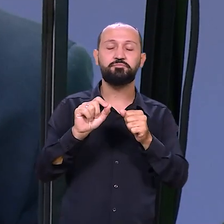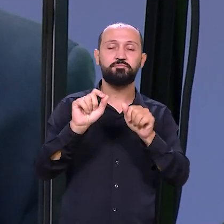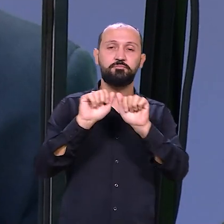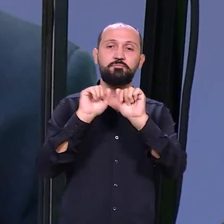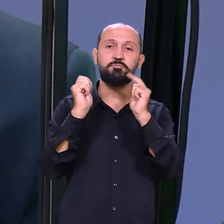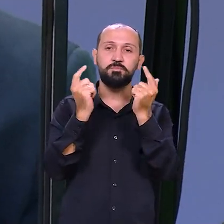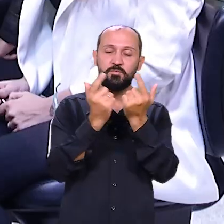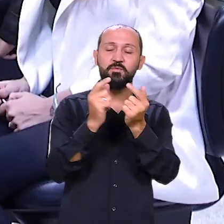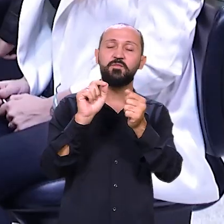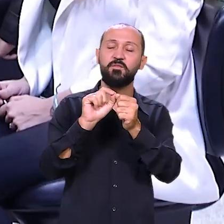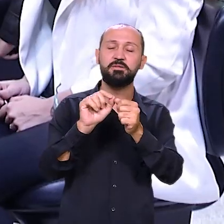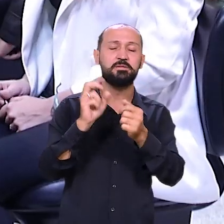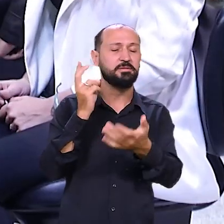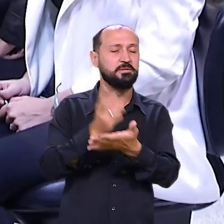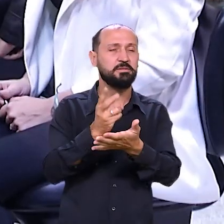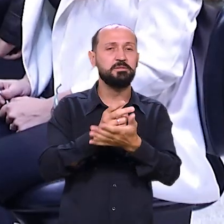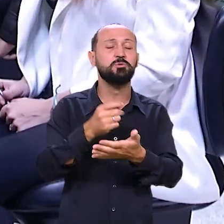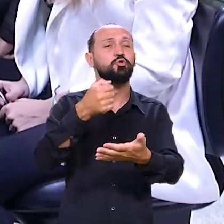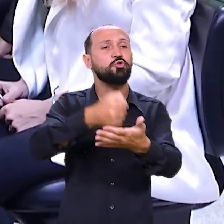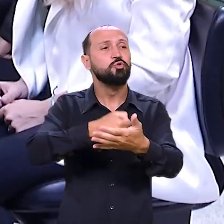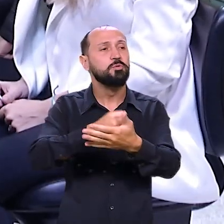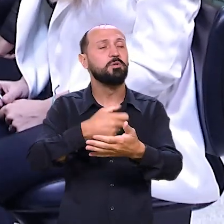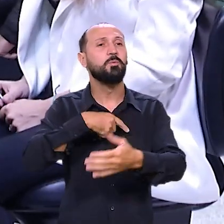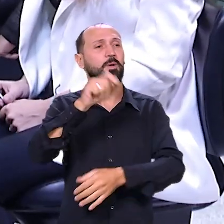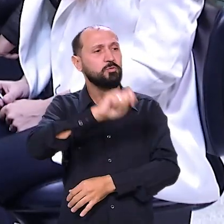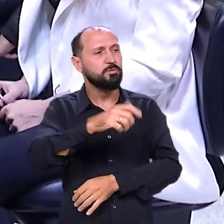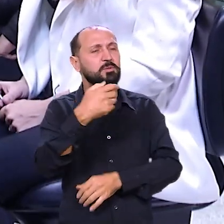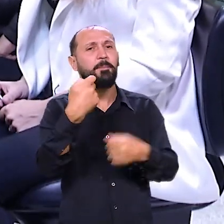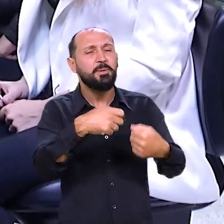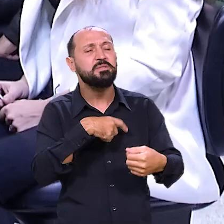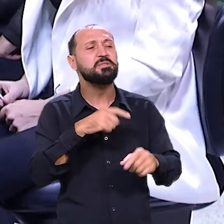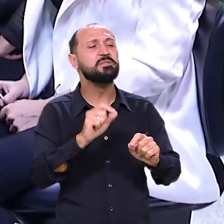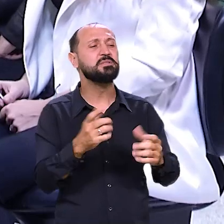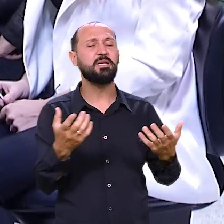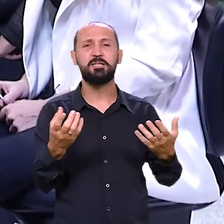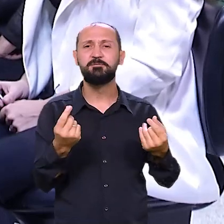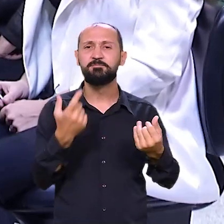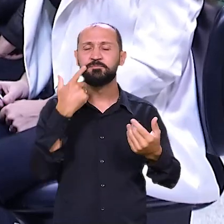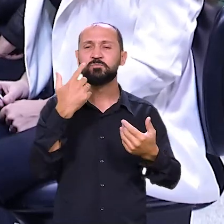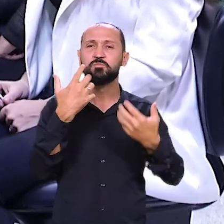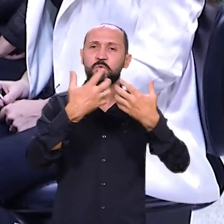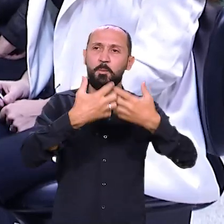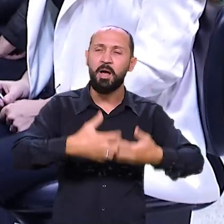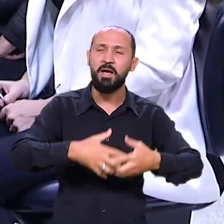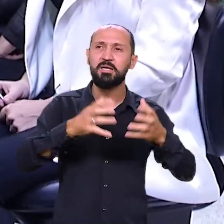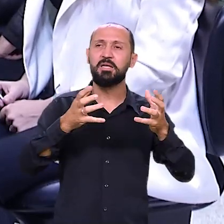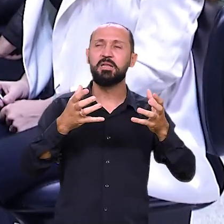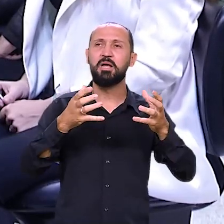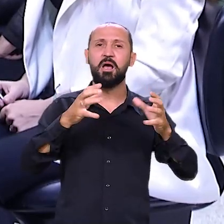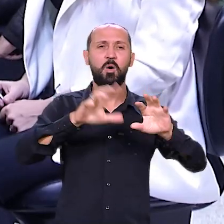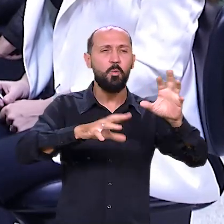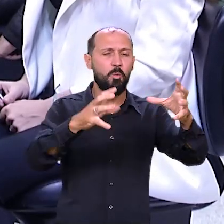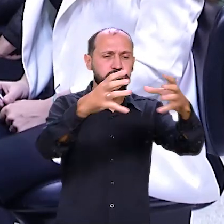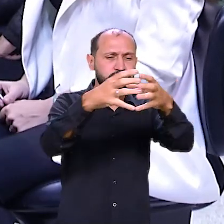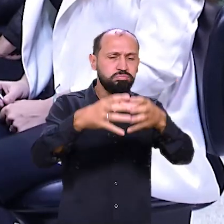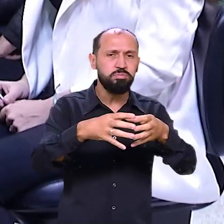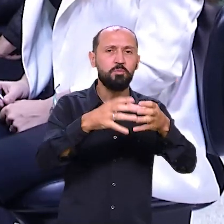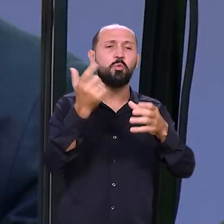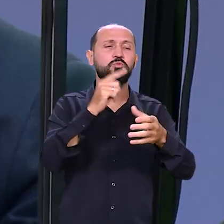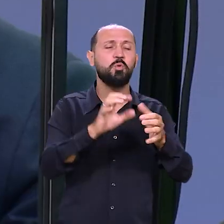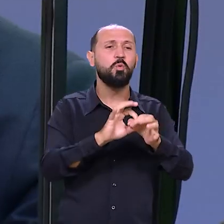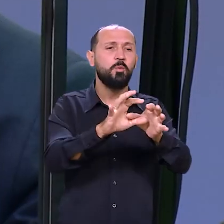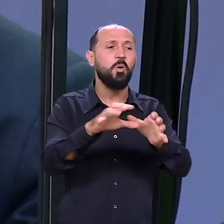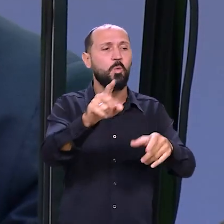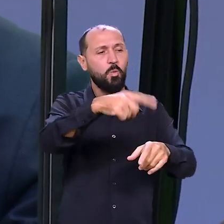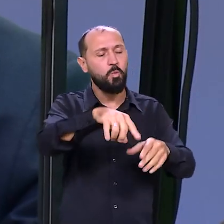Assembleia faz muito isso, né, deputado, de incentivar. Tem uma associação, ela vai lá estar precisando de um maquinário, de alguma coisa, consegue colocar lá, o